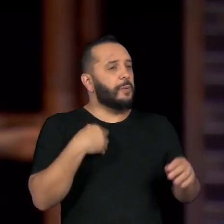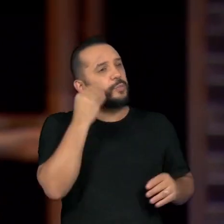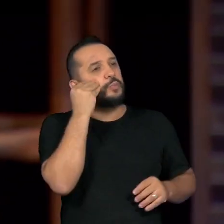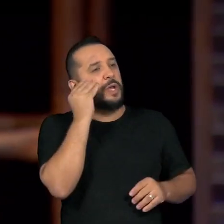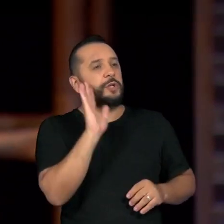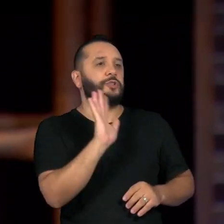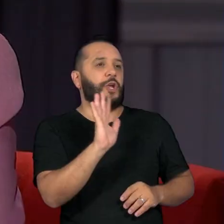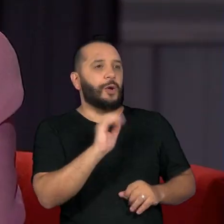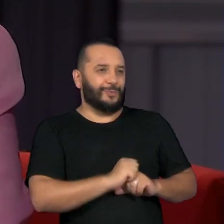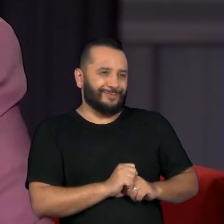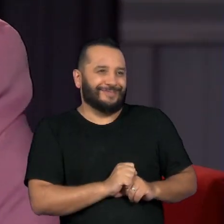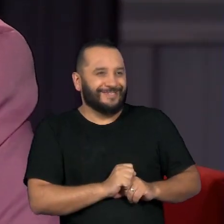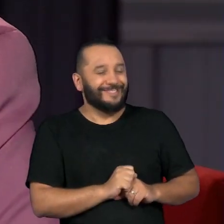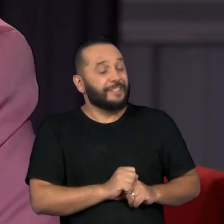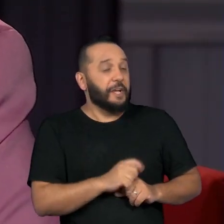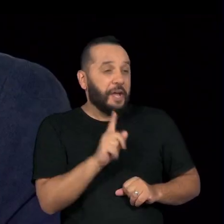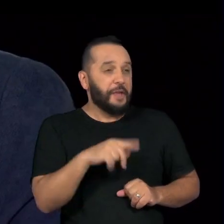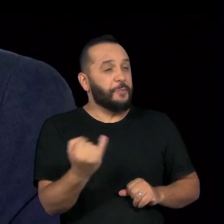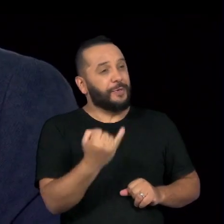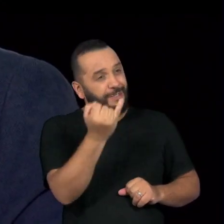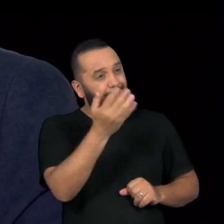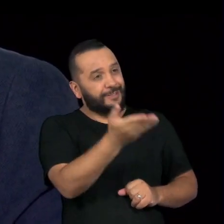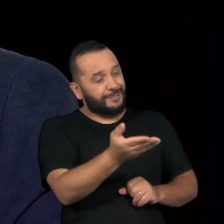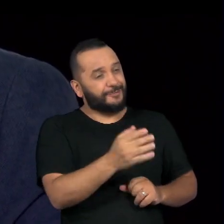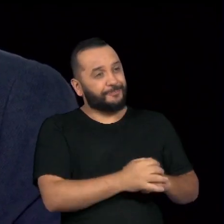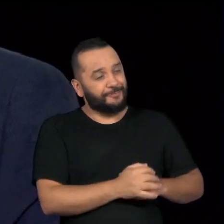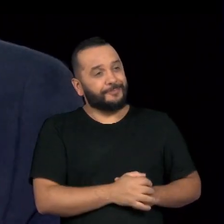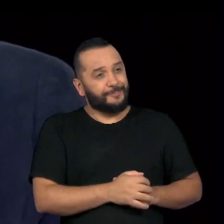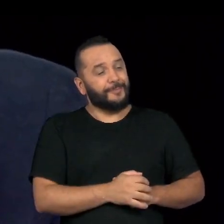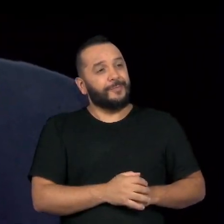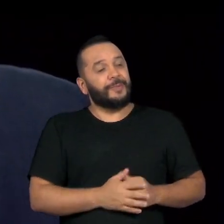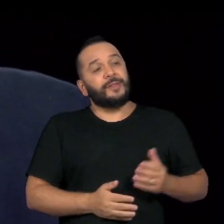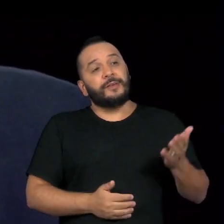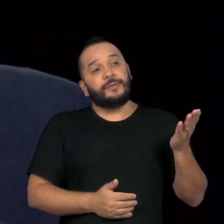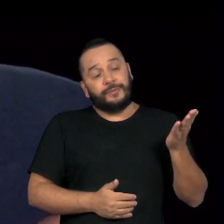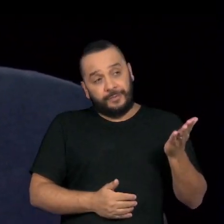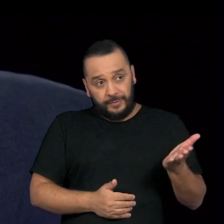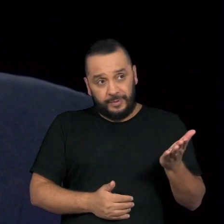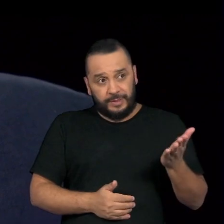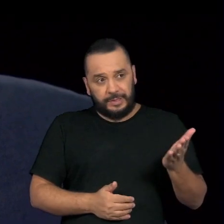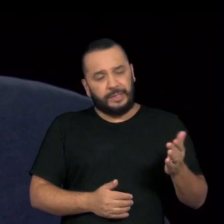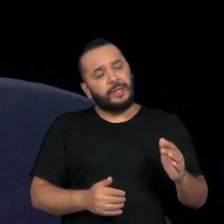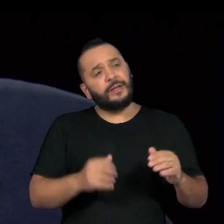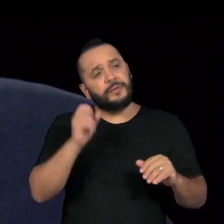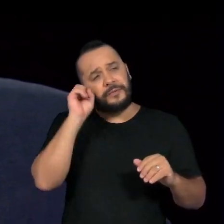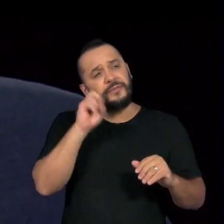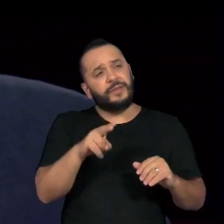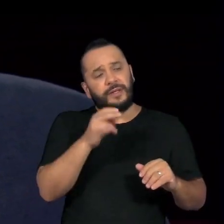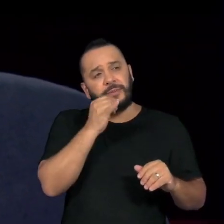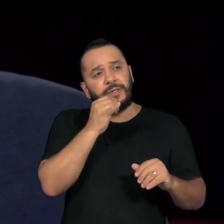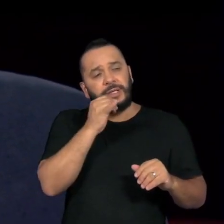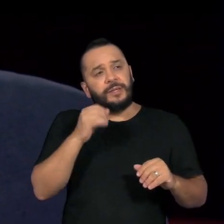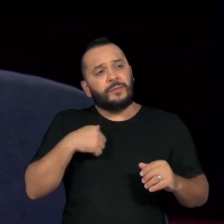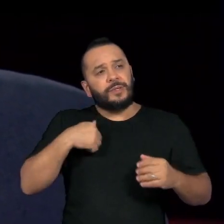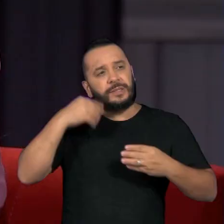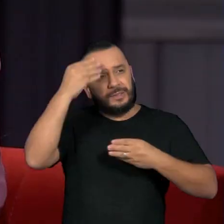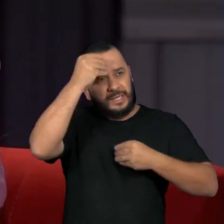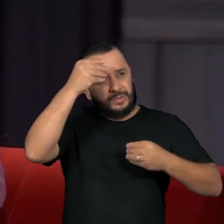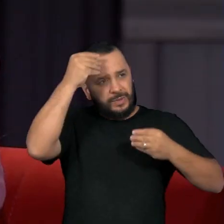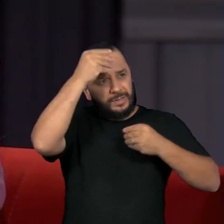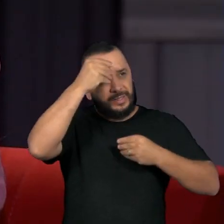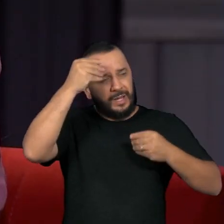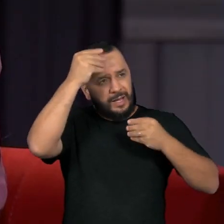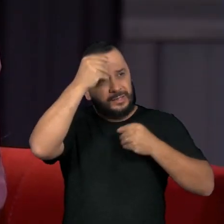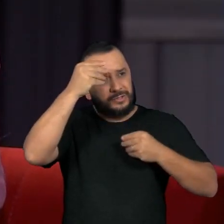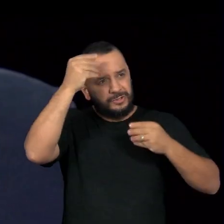Exato. Isso é muito importante. Você consegue enxergar a sexualidade como um espectro? Sim.